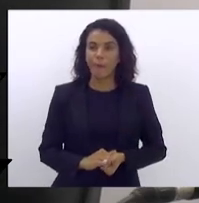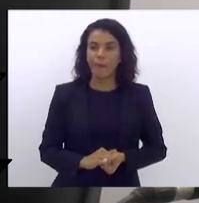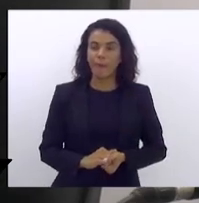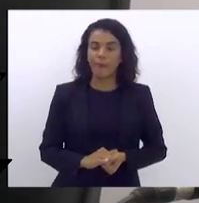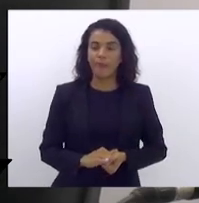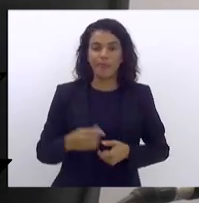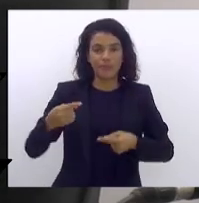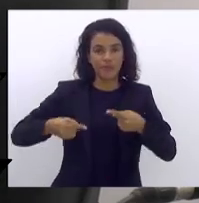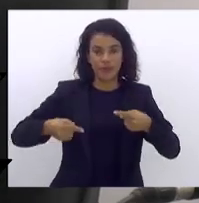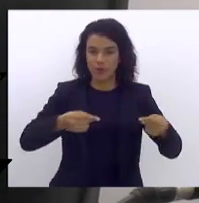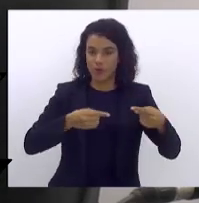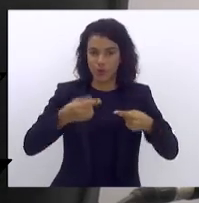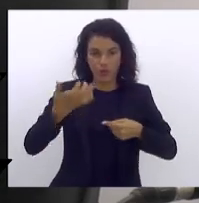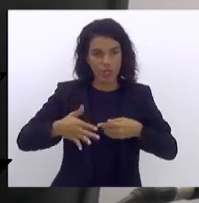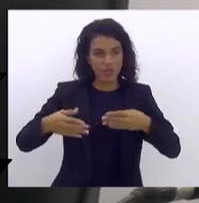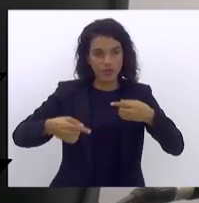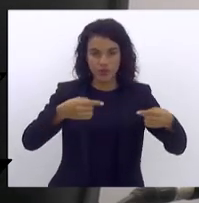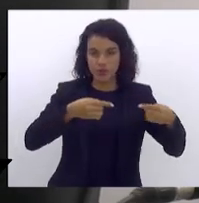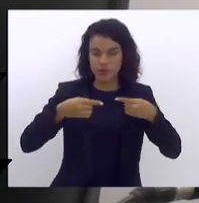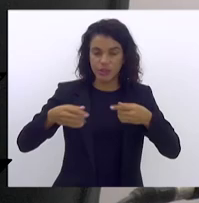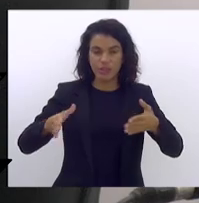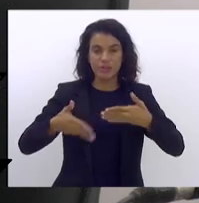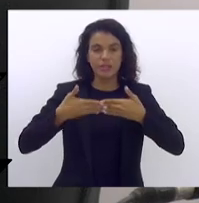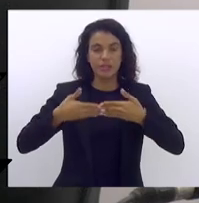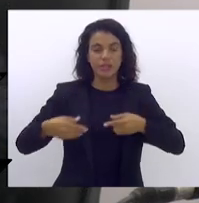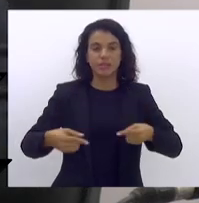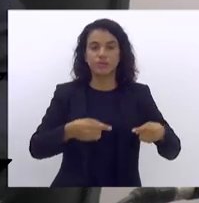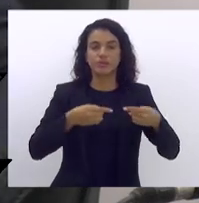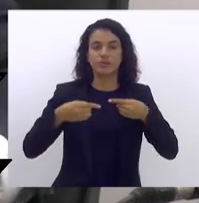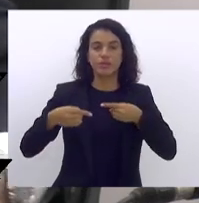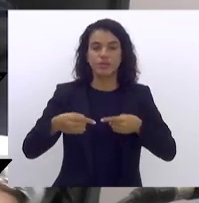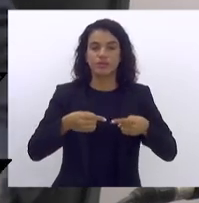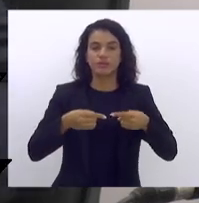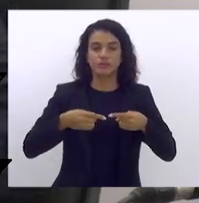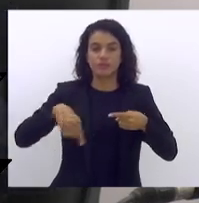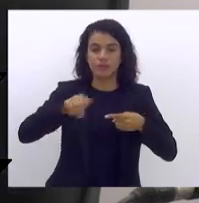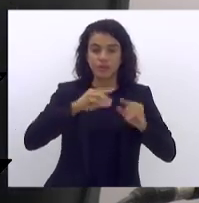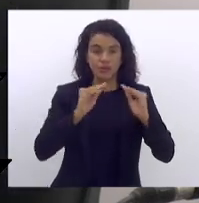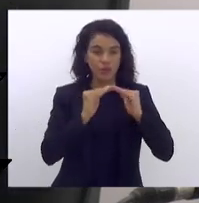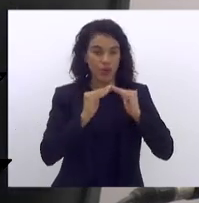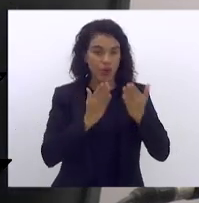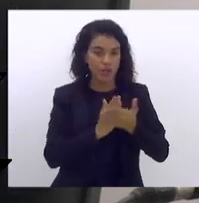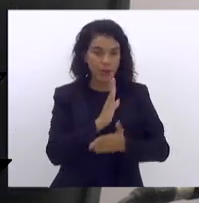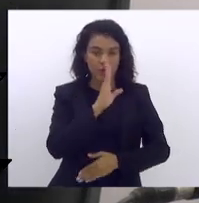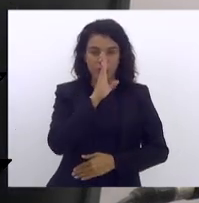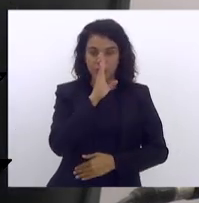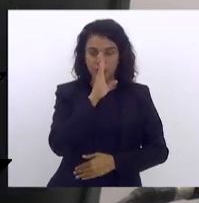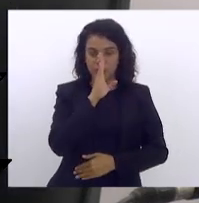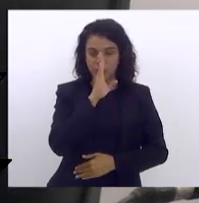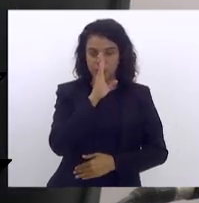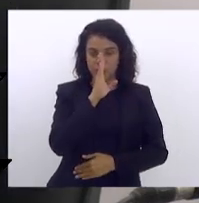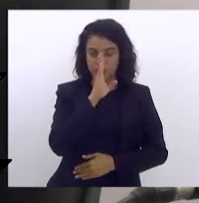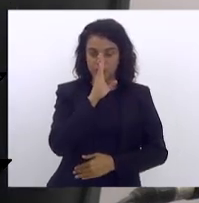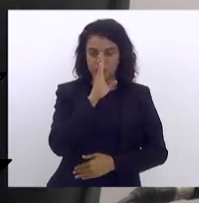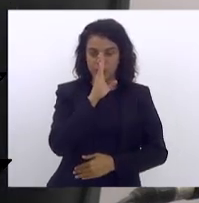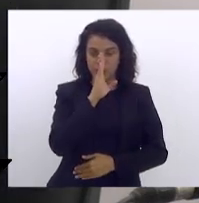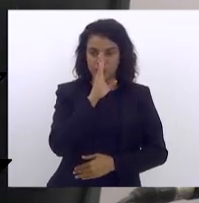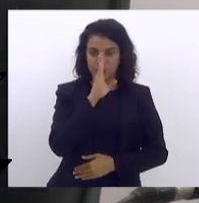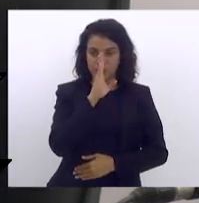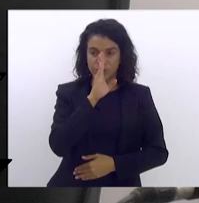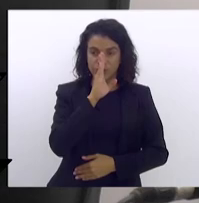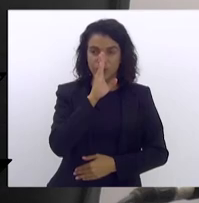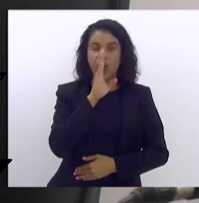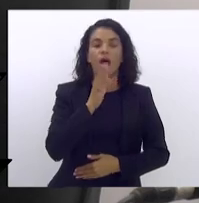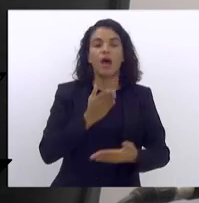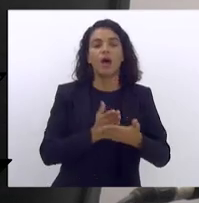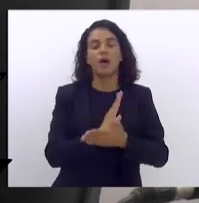discussão. Não havendo quem queira discutir, encerrada a discussão. Em votação, os senhores que aprovam, permaneçam